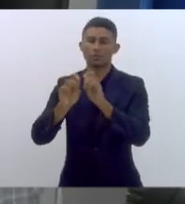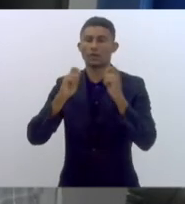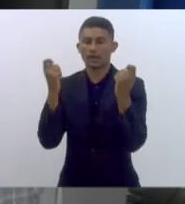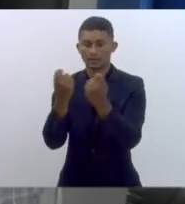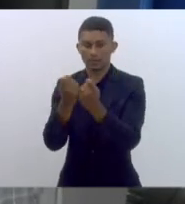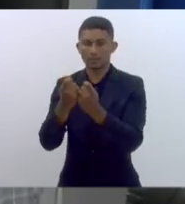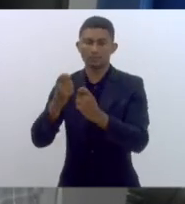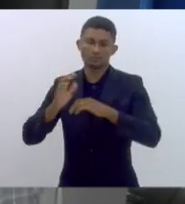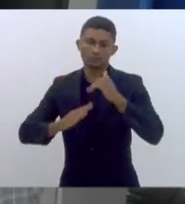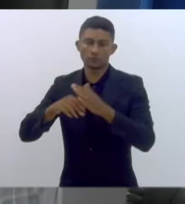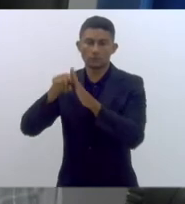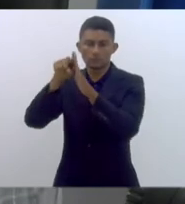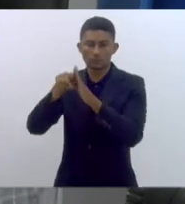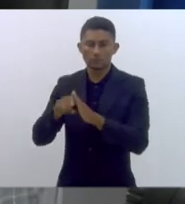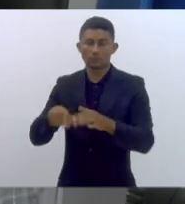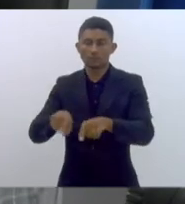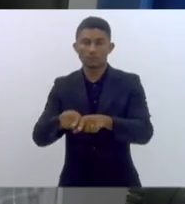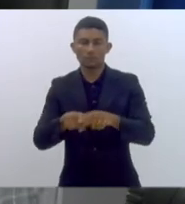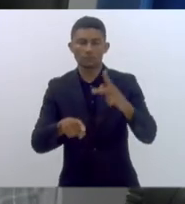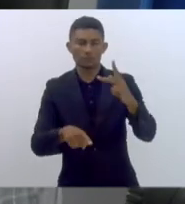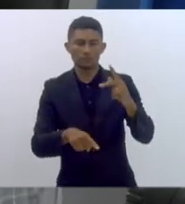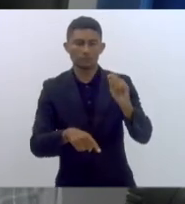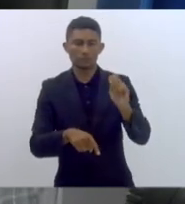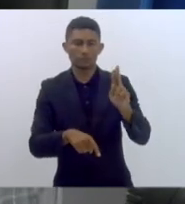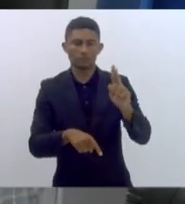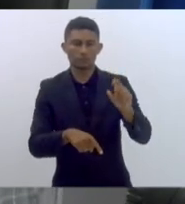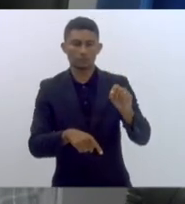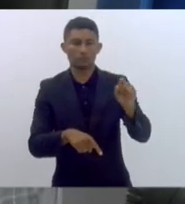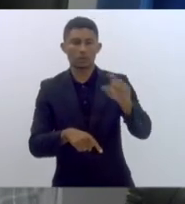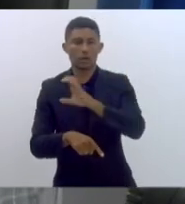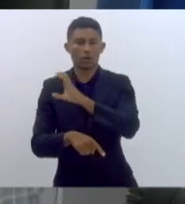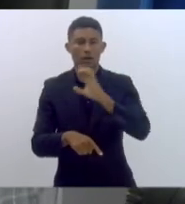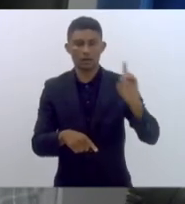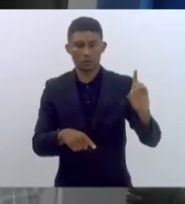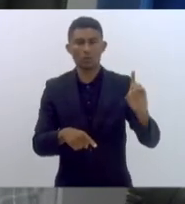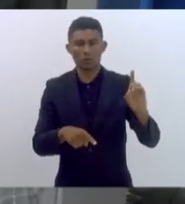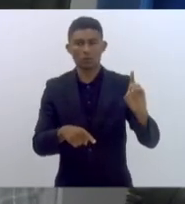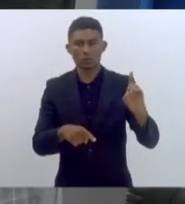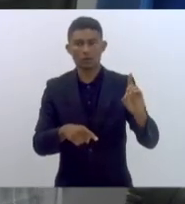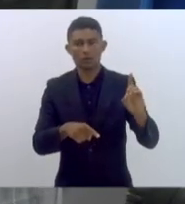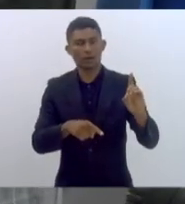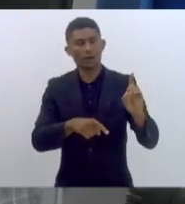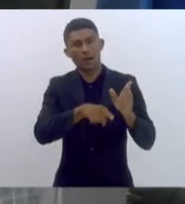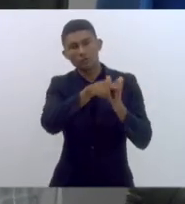também do Paulo Lindsay, coordenador da Auditoria Cidadã da Dívida.